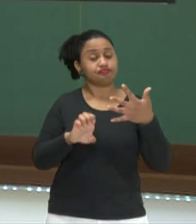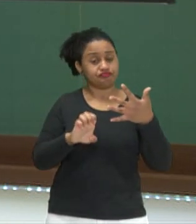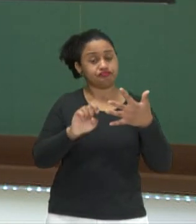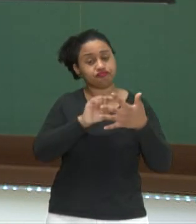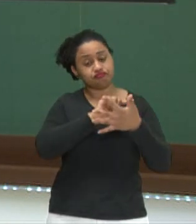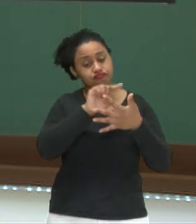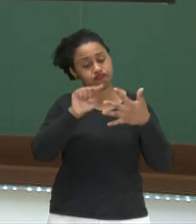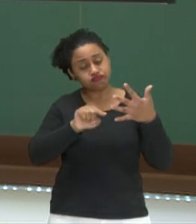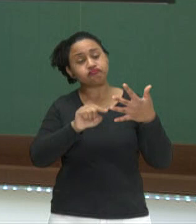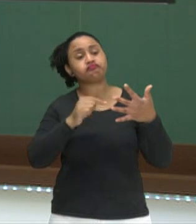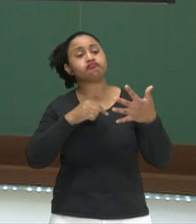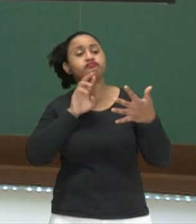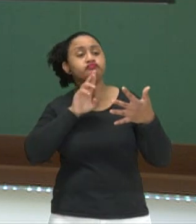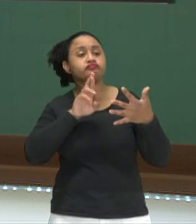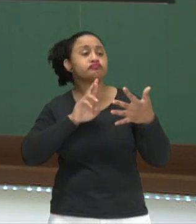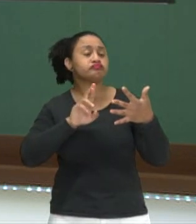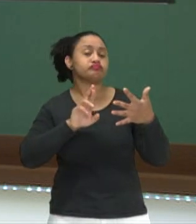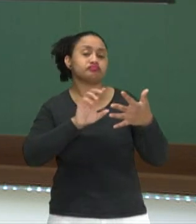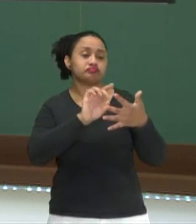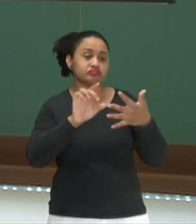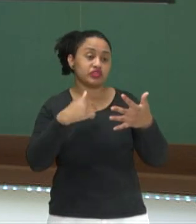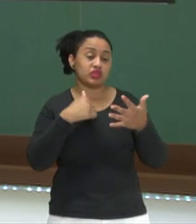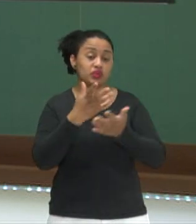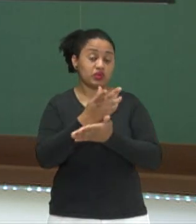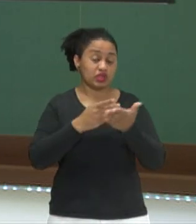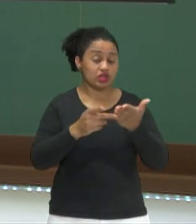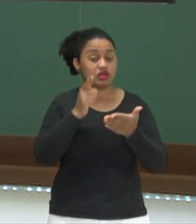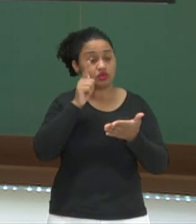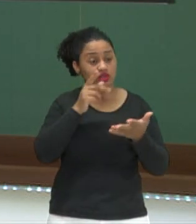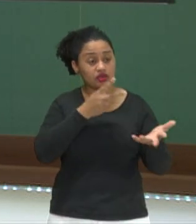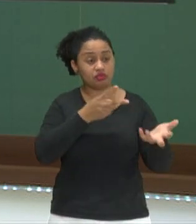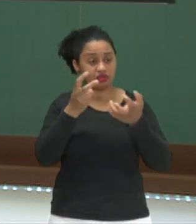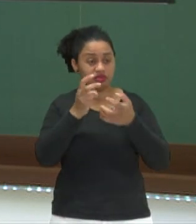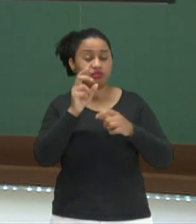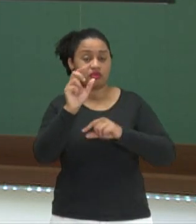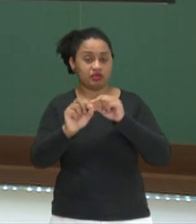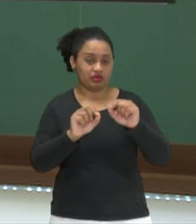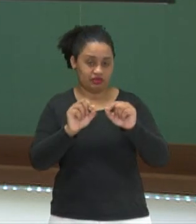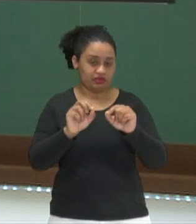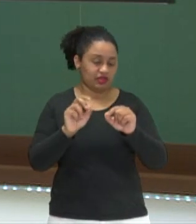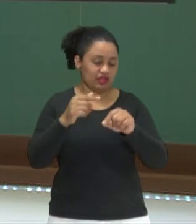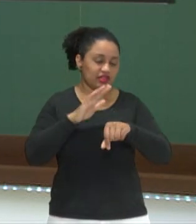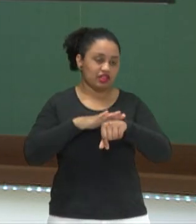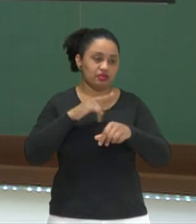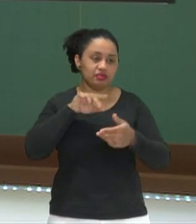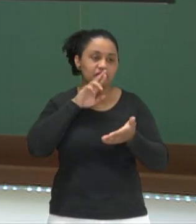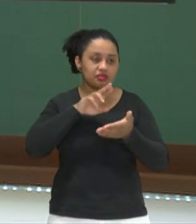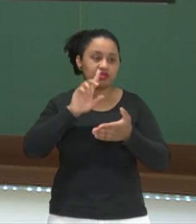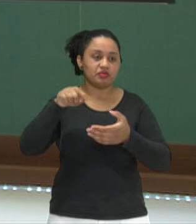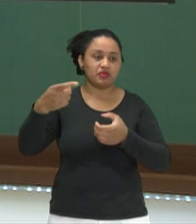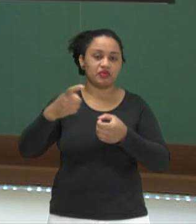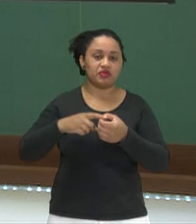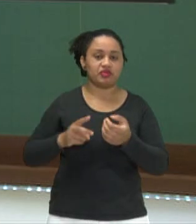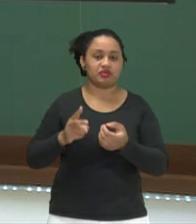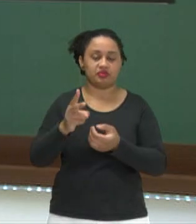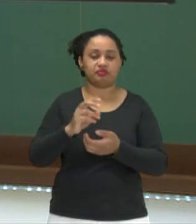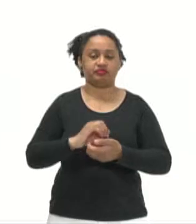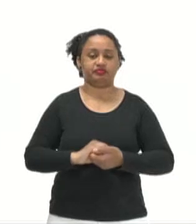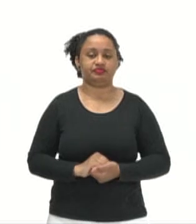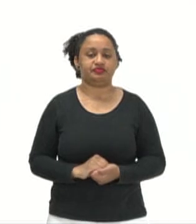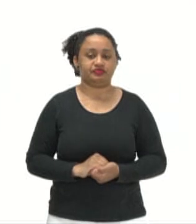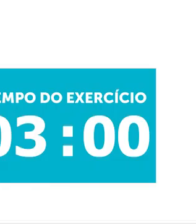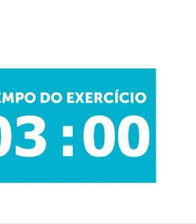arestas laterais e a altura, no desenho, partindo do que a gente conversou agora. Um instantinho para vocês fazerem e já voltamos a conferir.